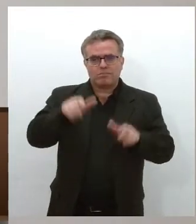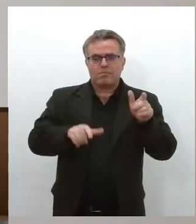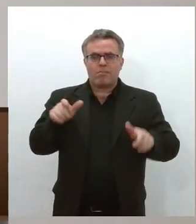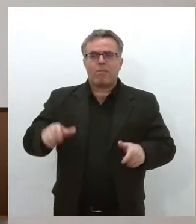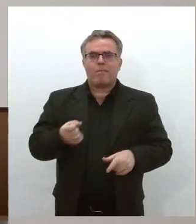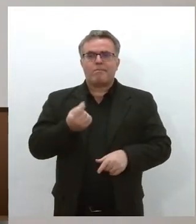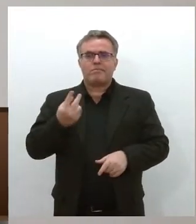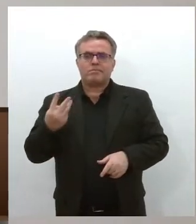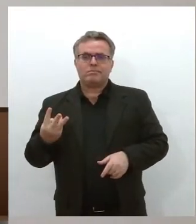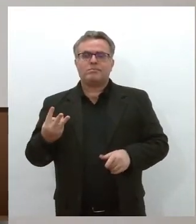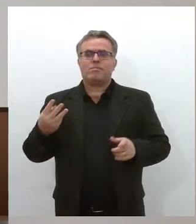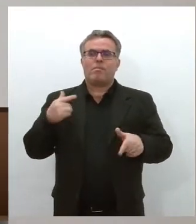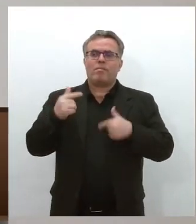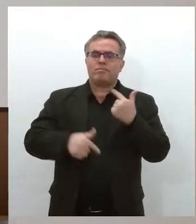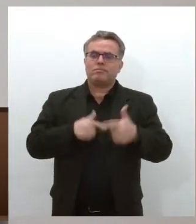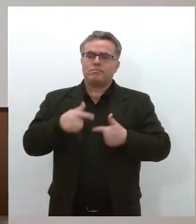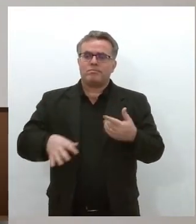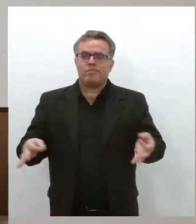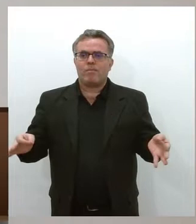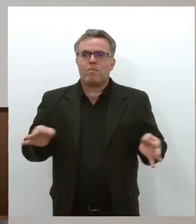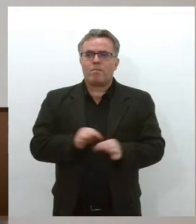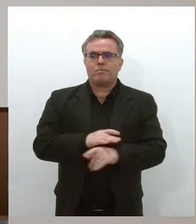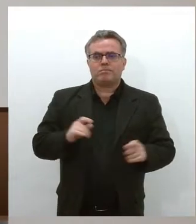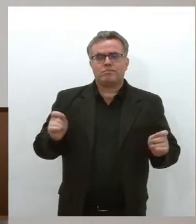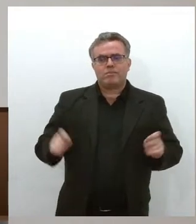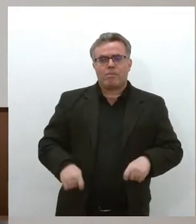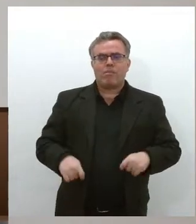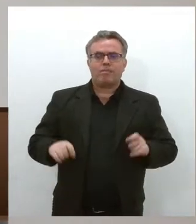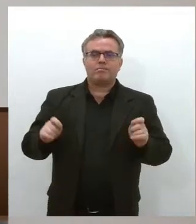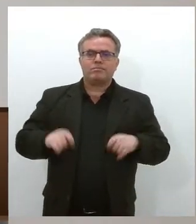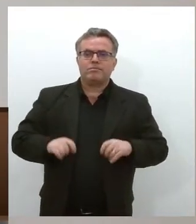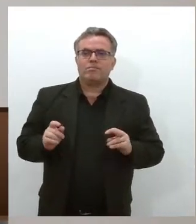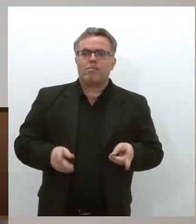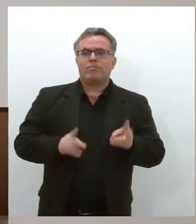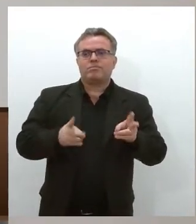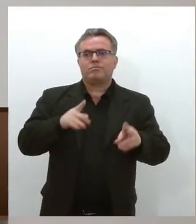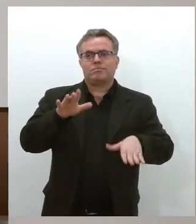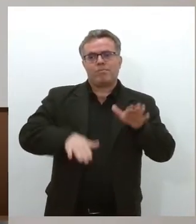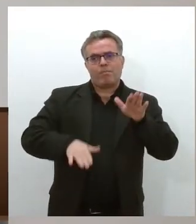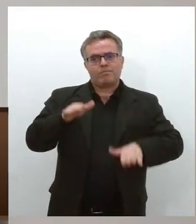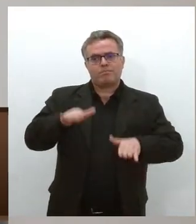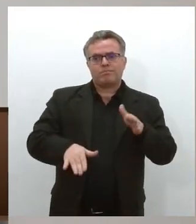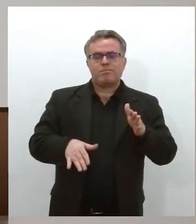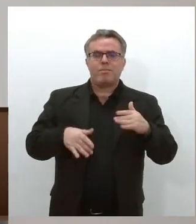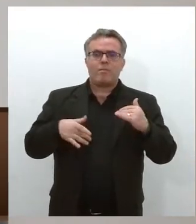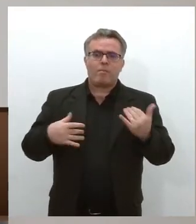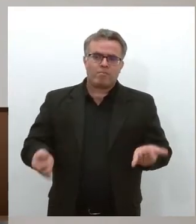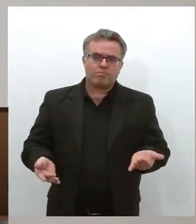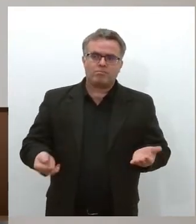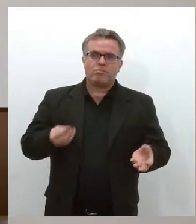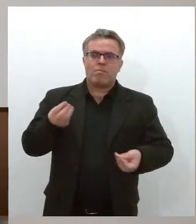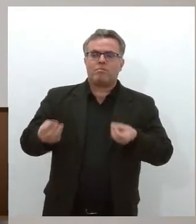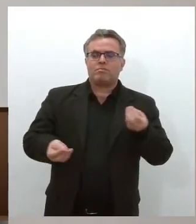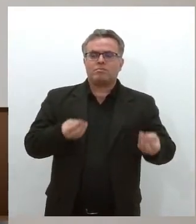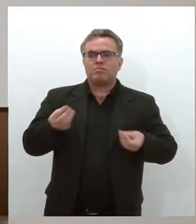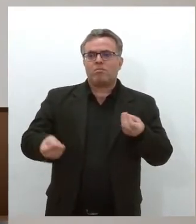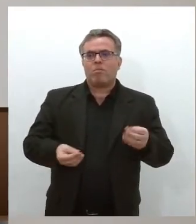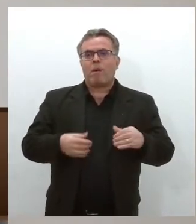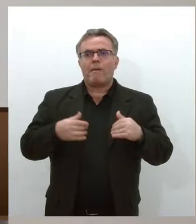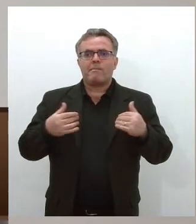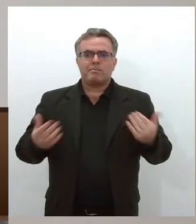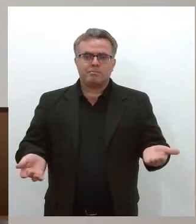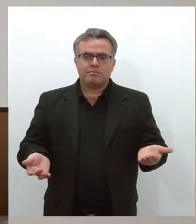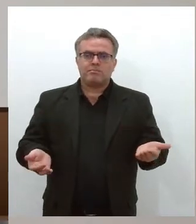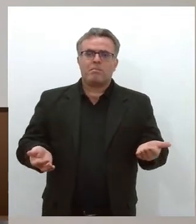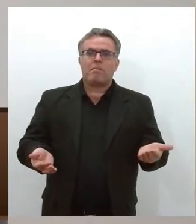de trabalho, ela tem que se colocar na disputa eleitoral, muitas vezes não recebendo recurso do fundo partidário ou fundo